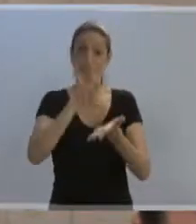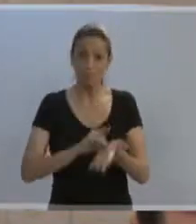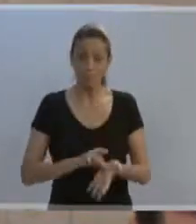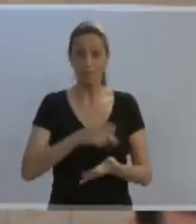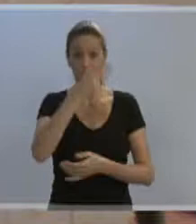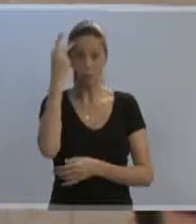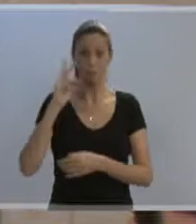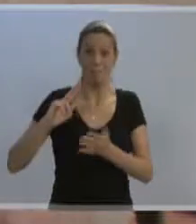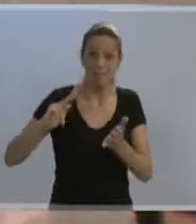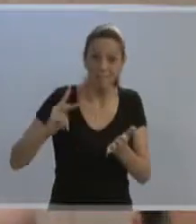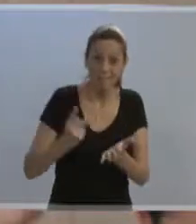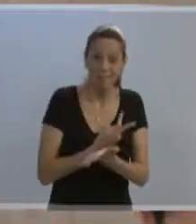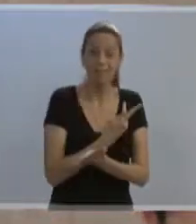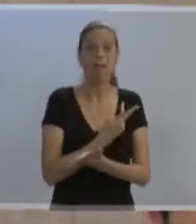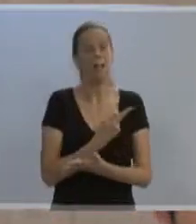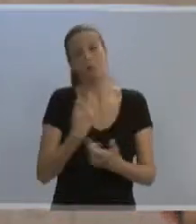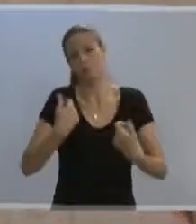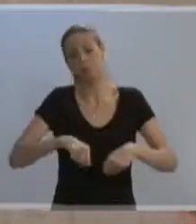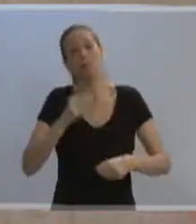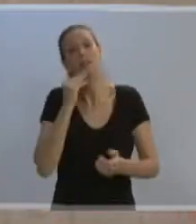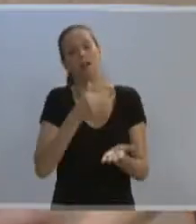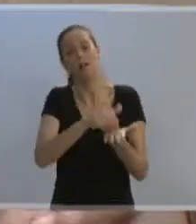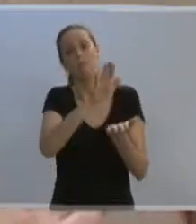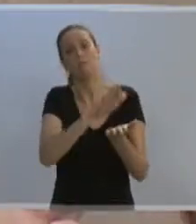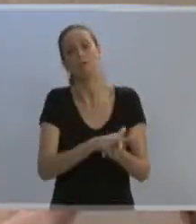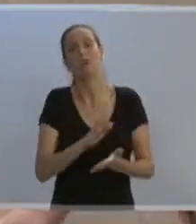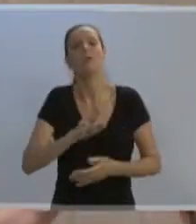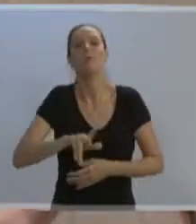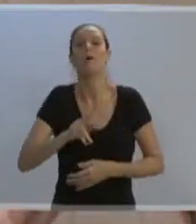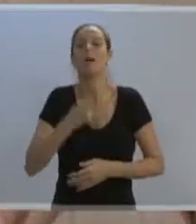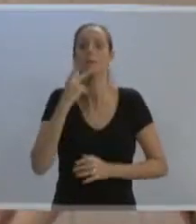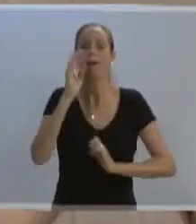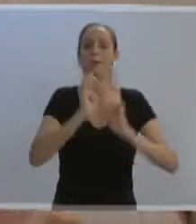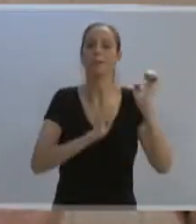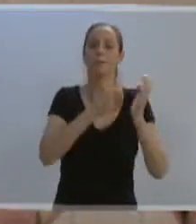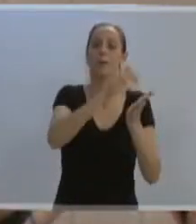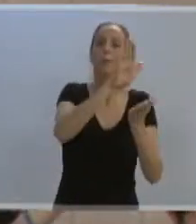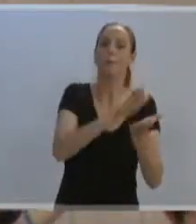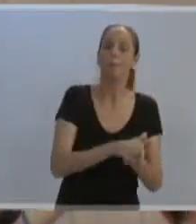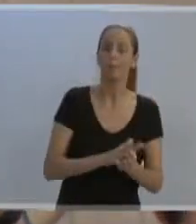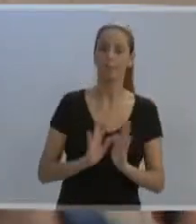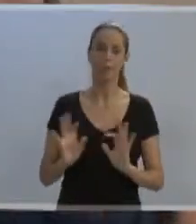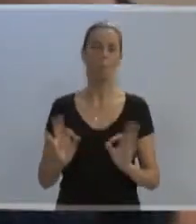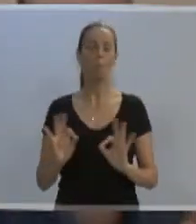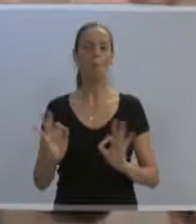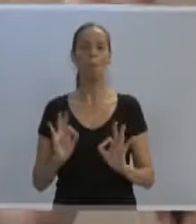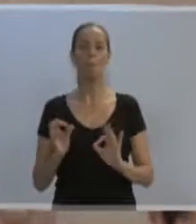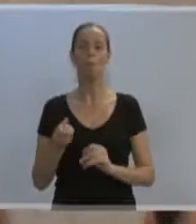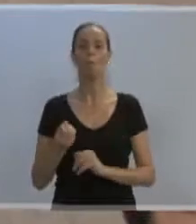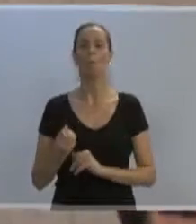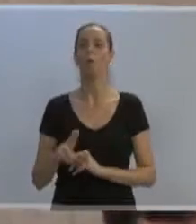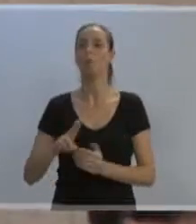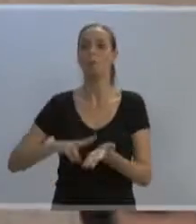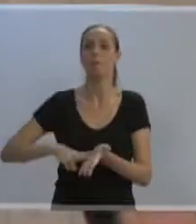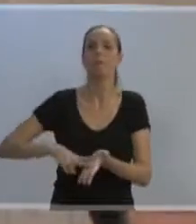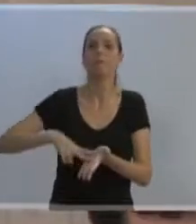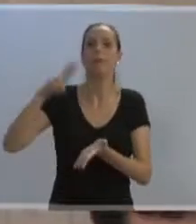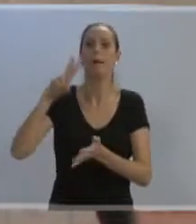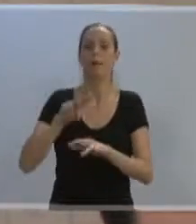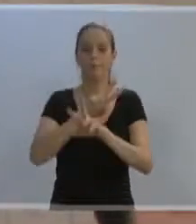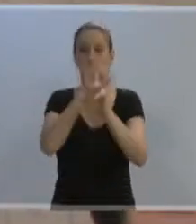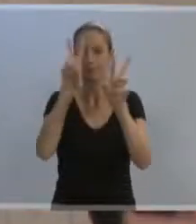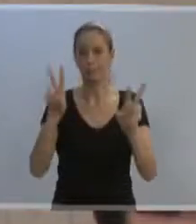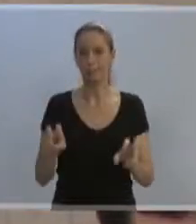está falando de indústria de multa e ninguém está falando da indústria né dadá da beneficiência no que diz respeito a